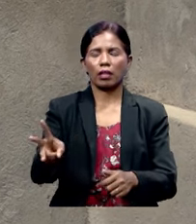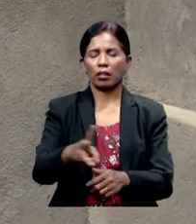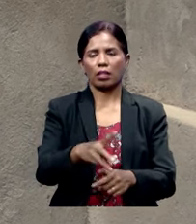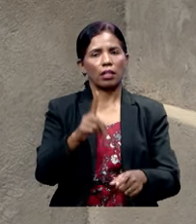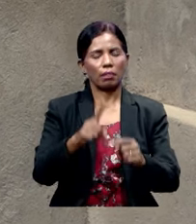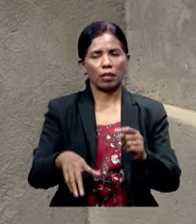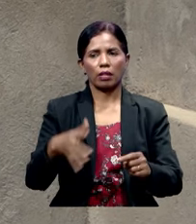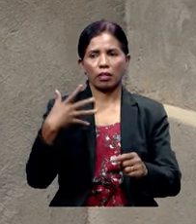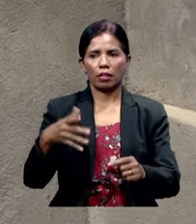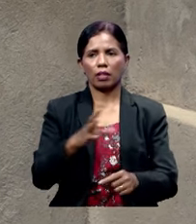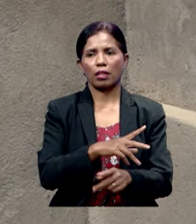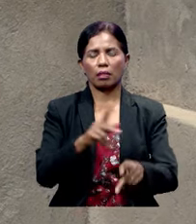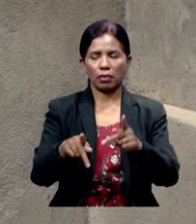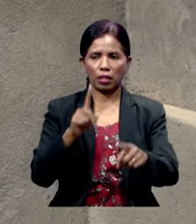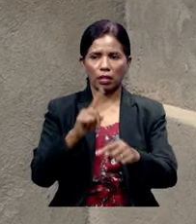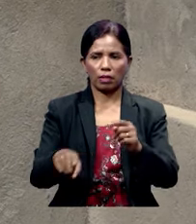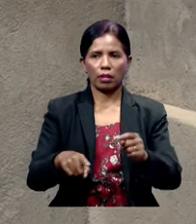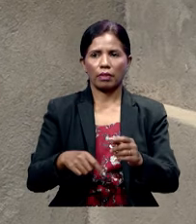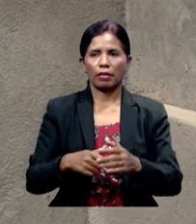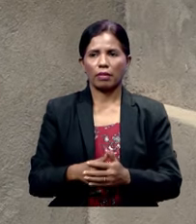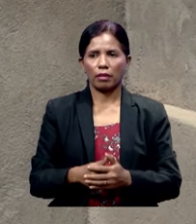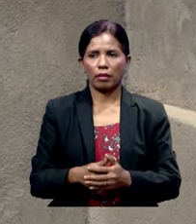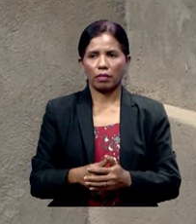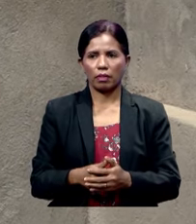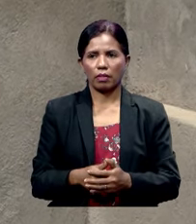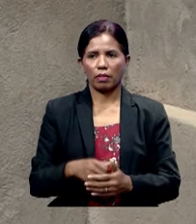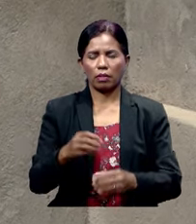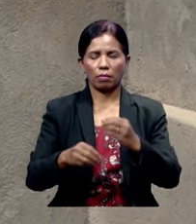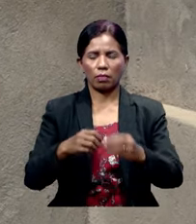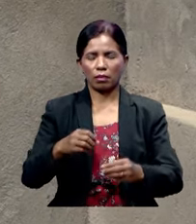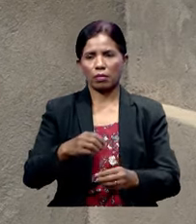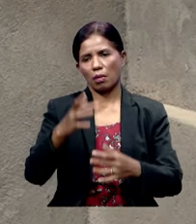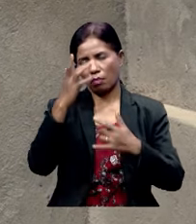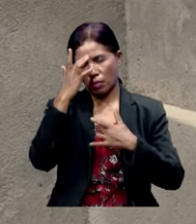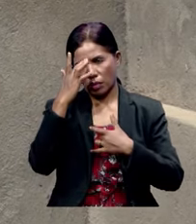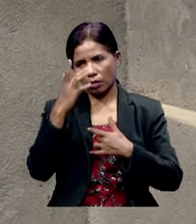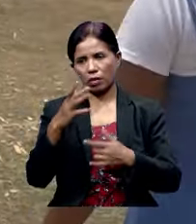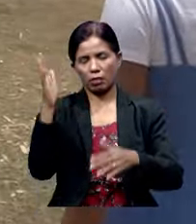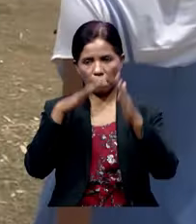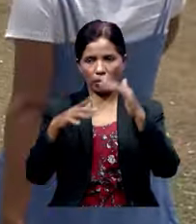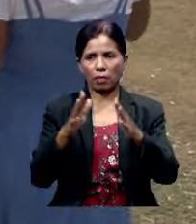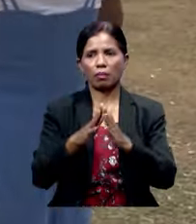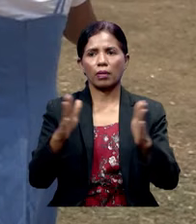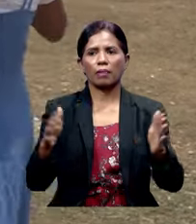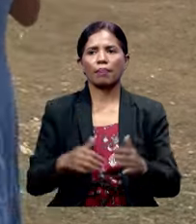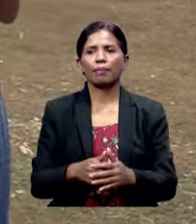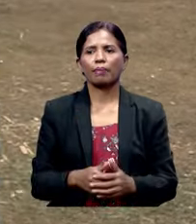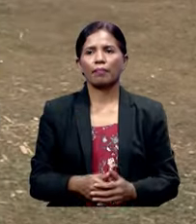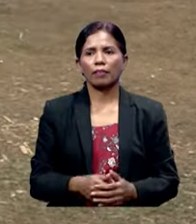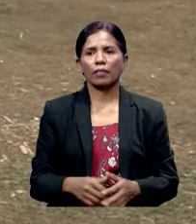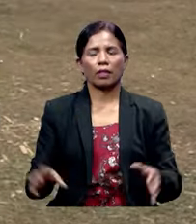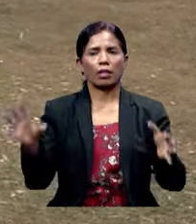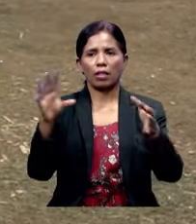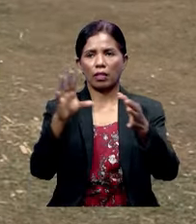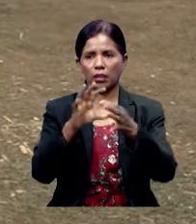ode ibita pubo sera la bele heta sobre mito kono ba moras ide nema problema agora liliu bai ha liga bai